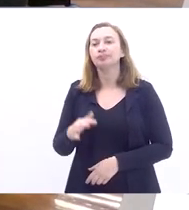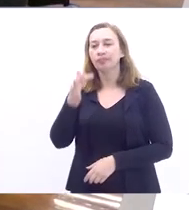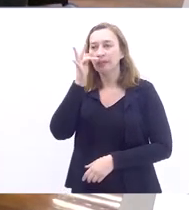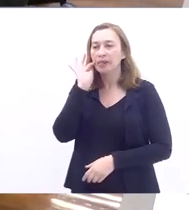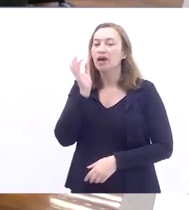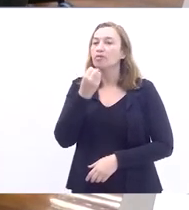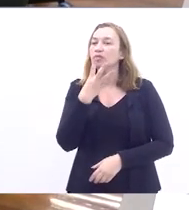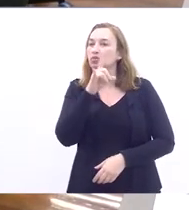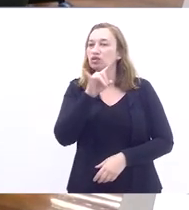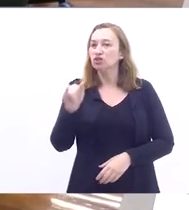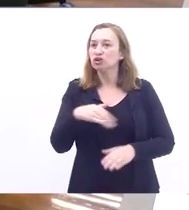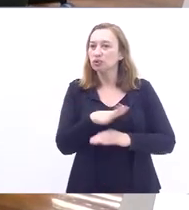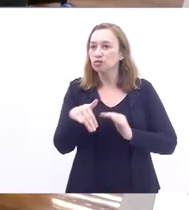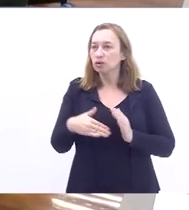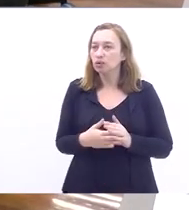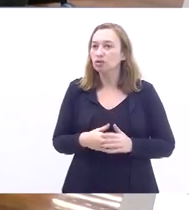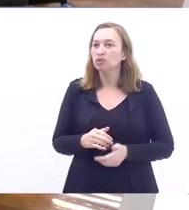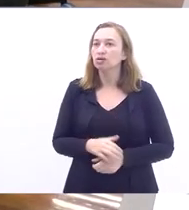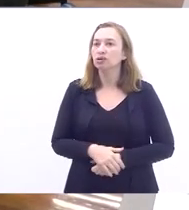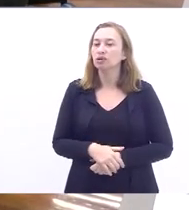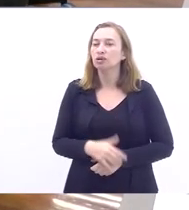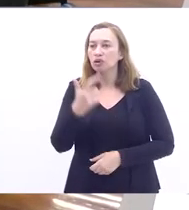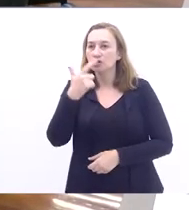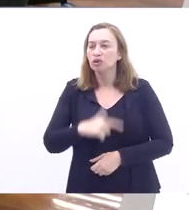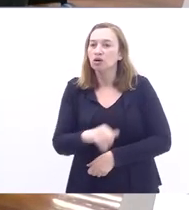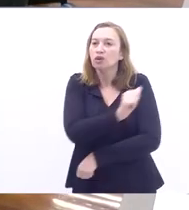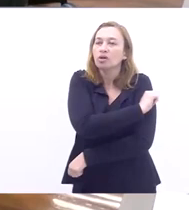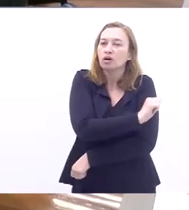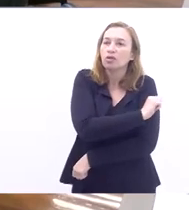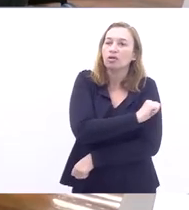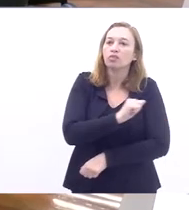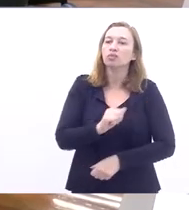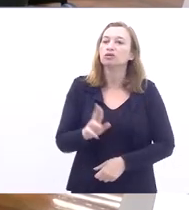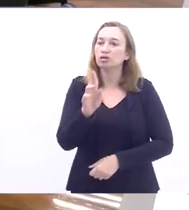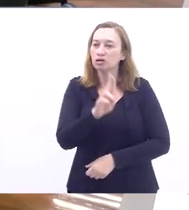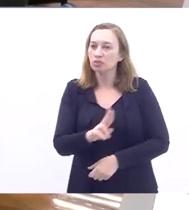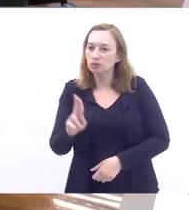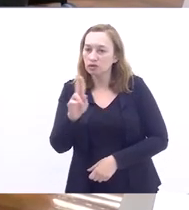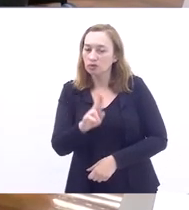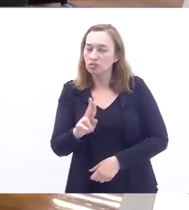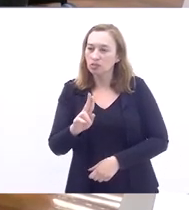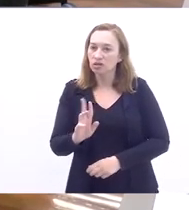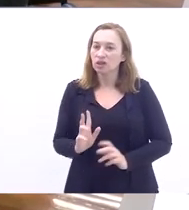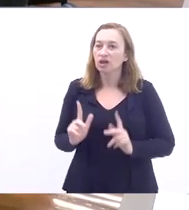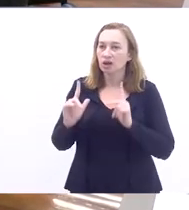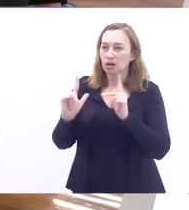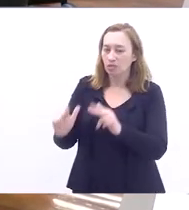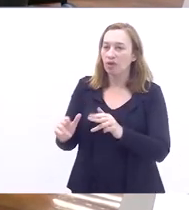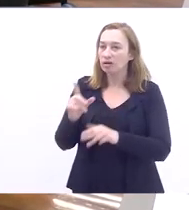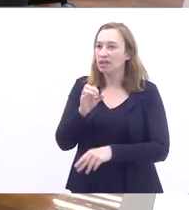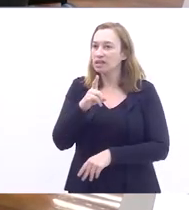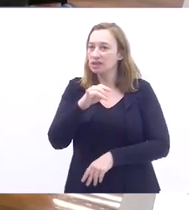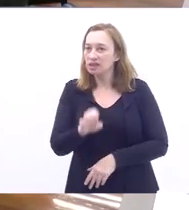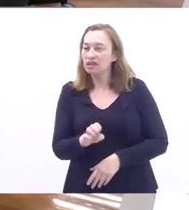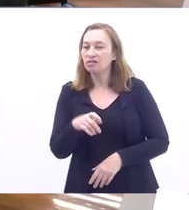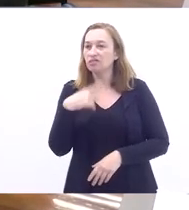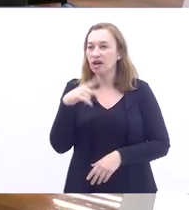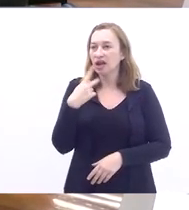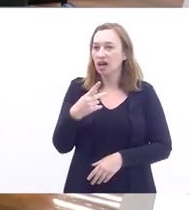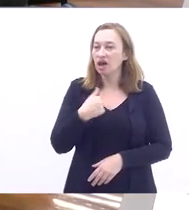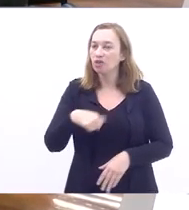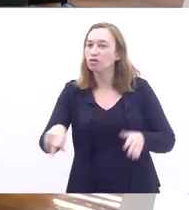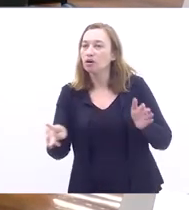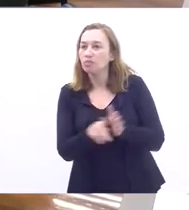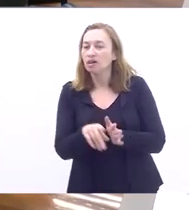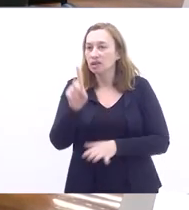bom dia a todos eu sou estudante da UENF como a Cindy eu gostaria de esclarecer que eu não